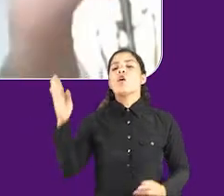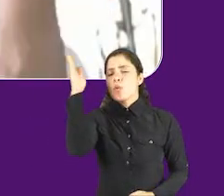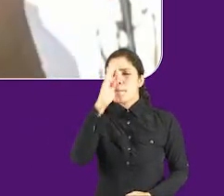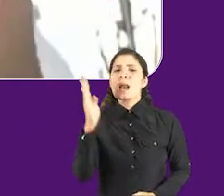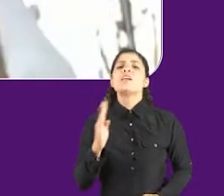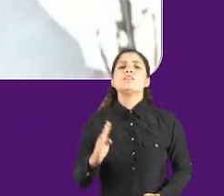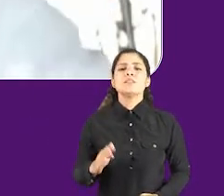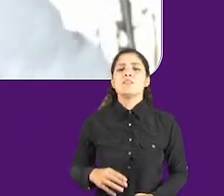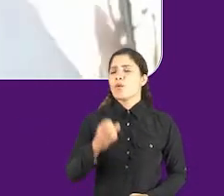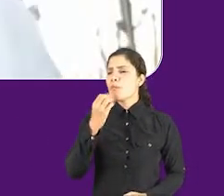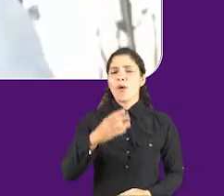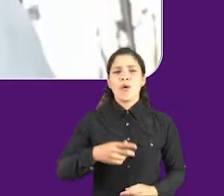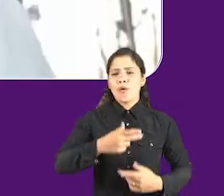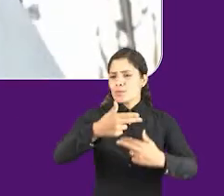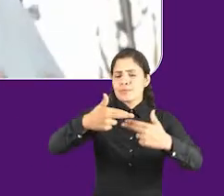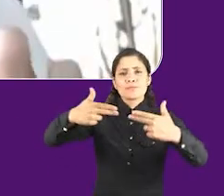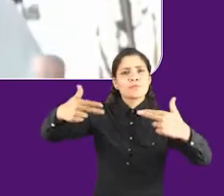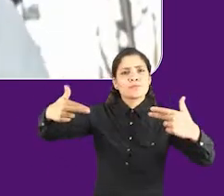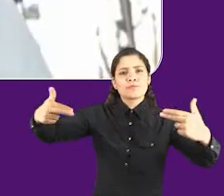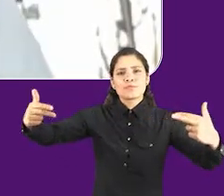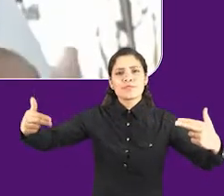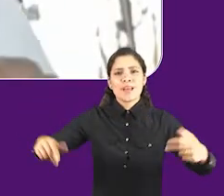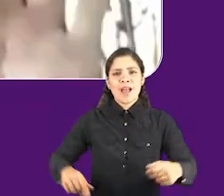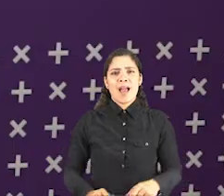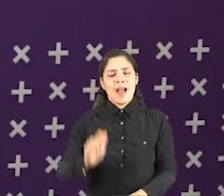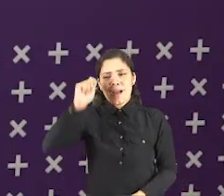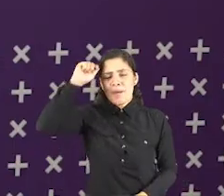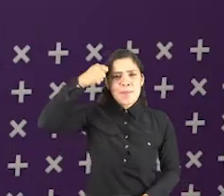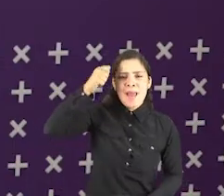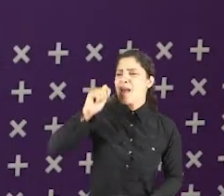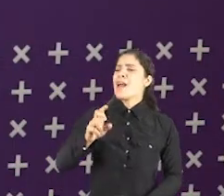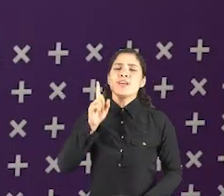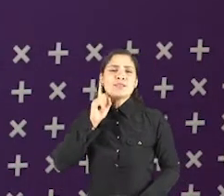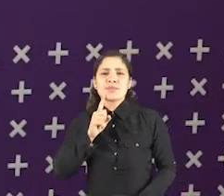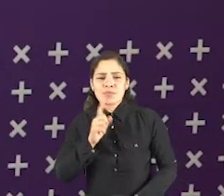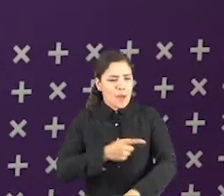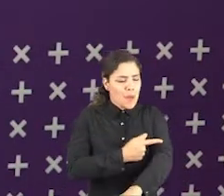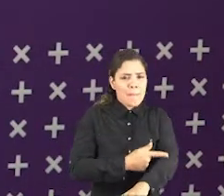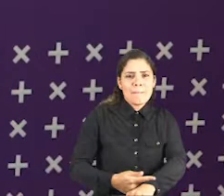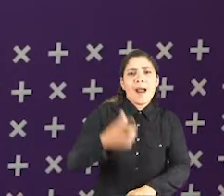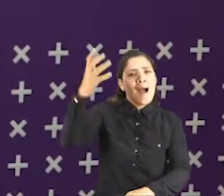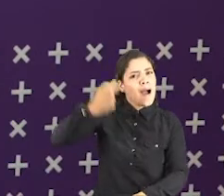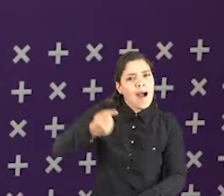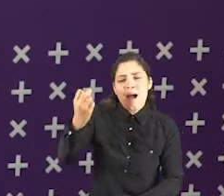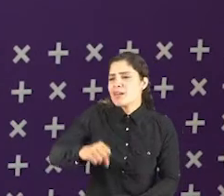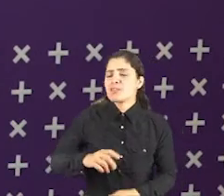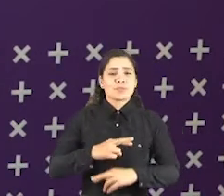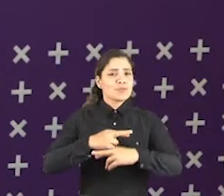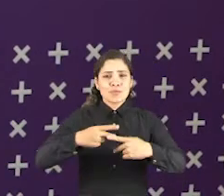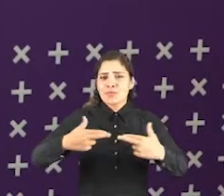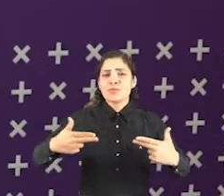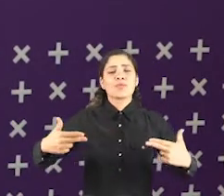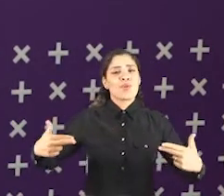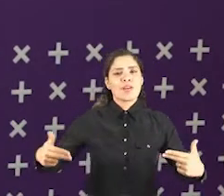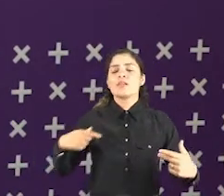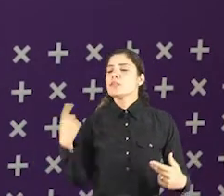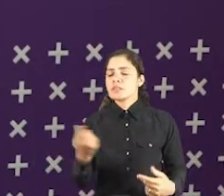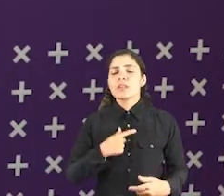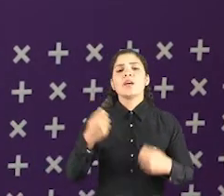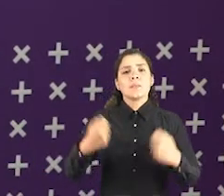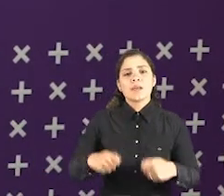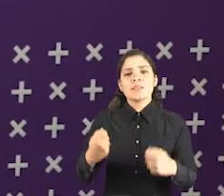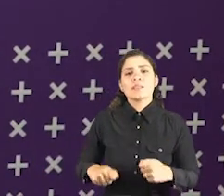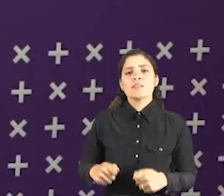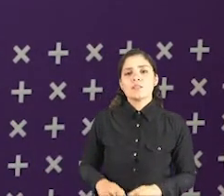a saúde Jeová fica tudo ah ah ah temos que tem uma fotografia perfeita duplo sozinho e